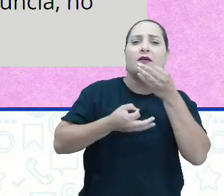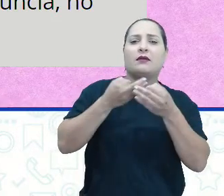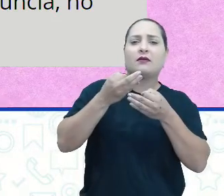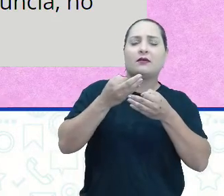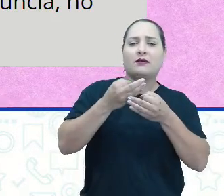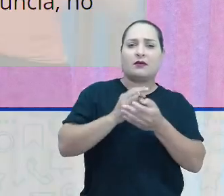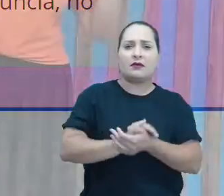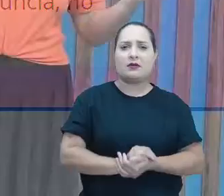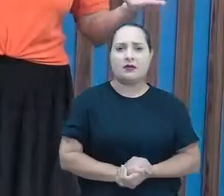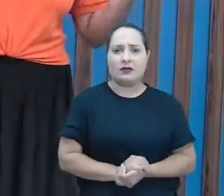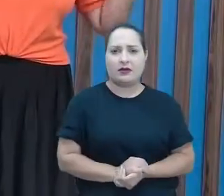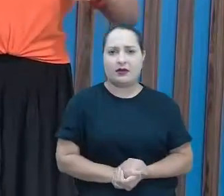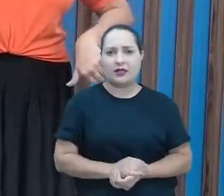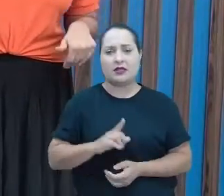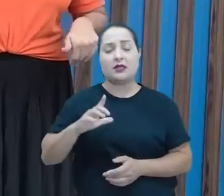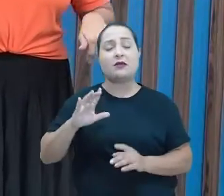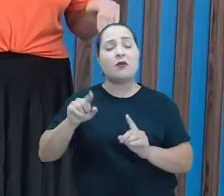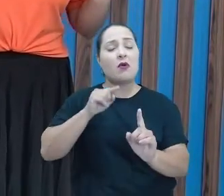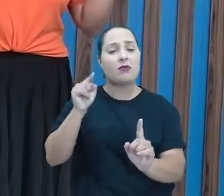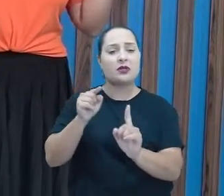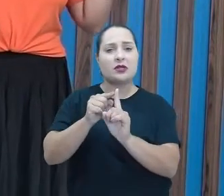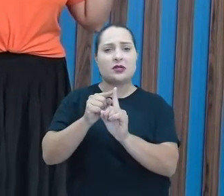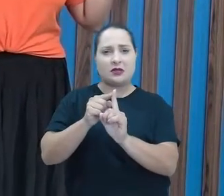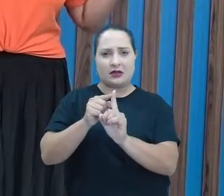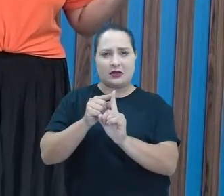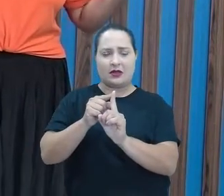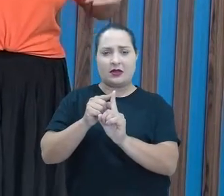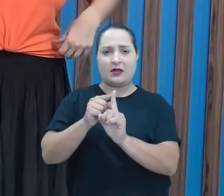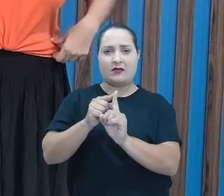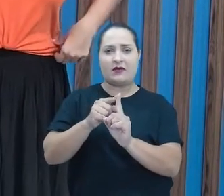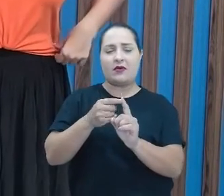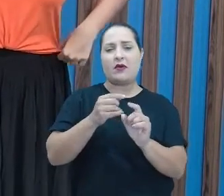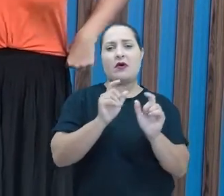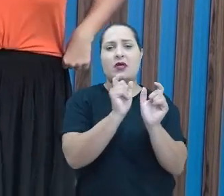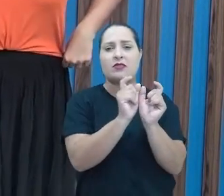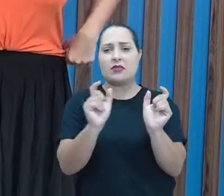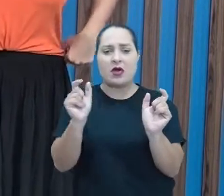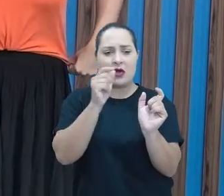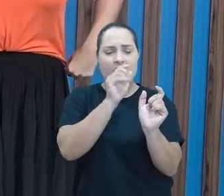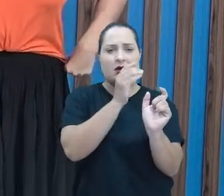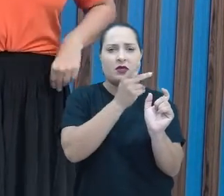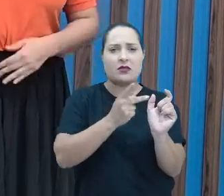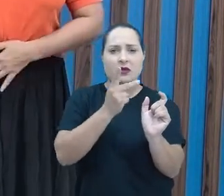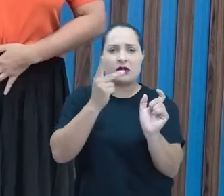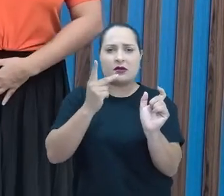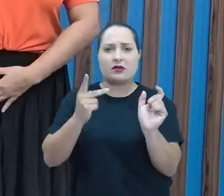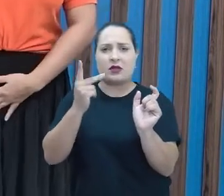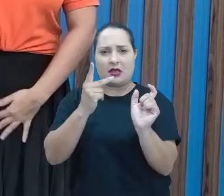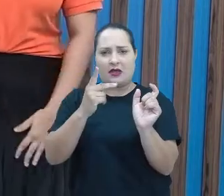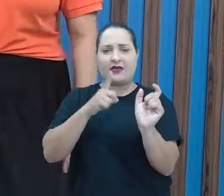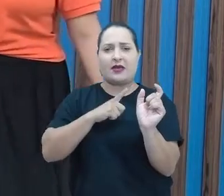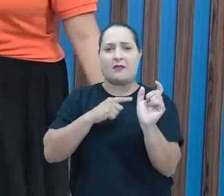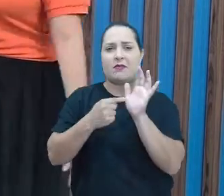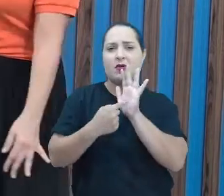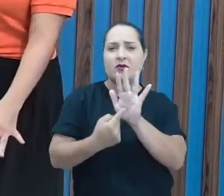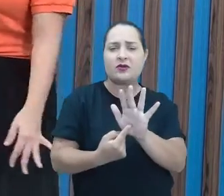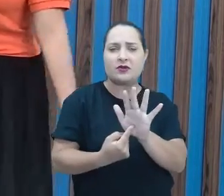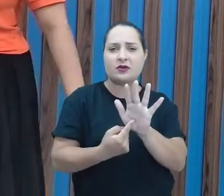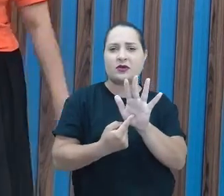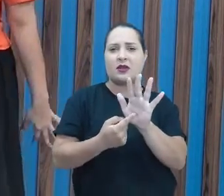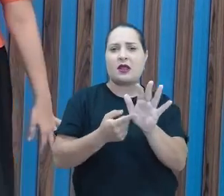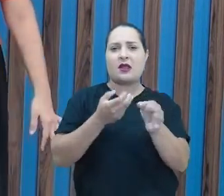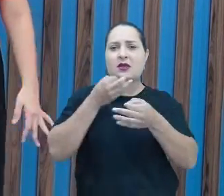principal objetivo de uma charge é transmitir uma visão crítica sobre um determinado assunto